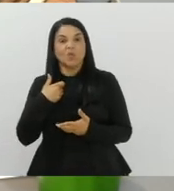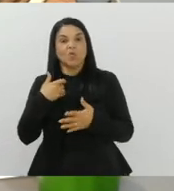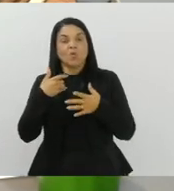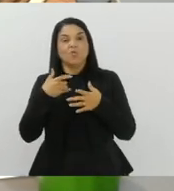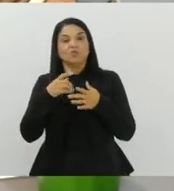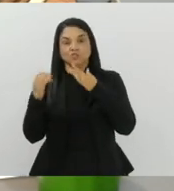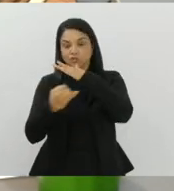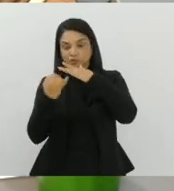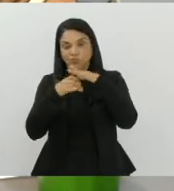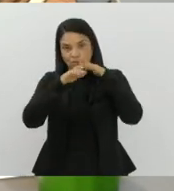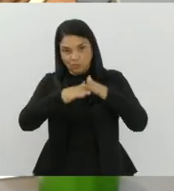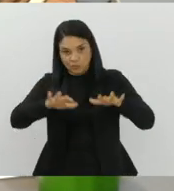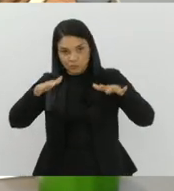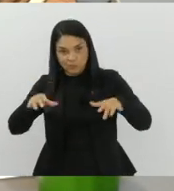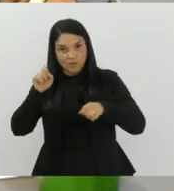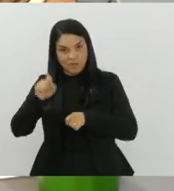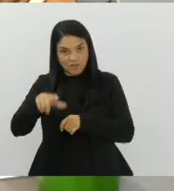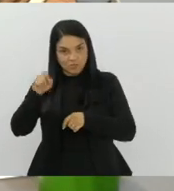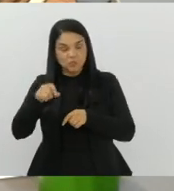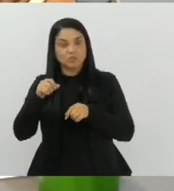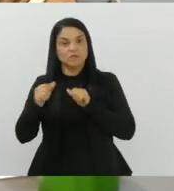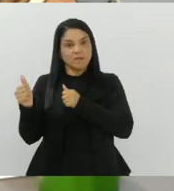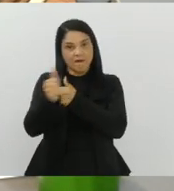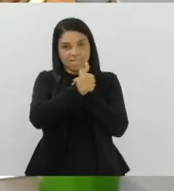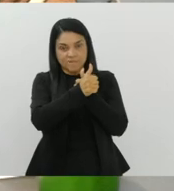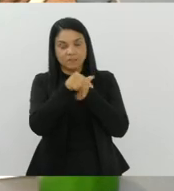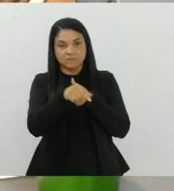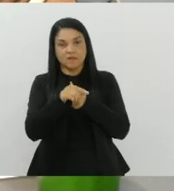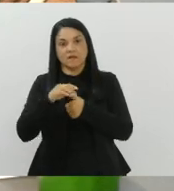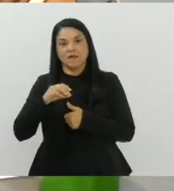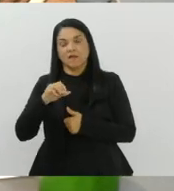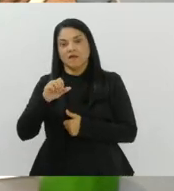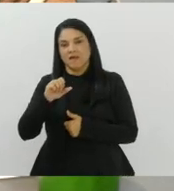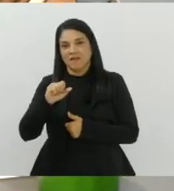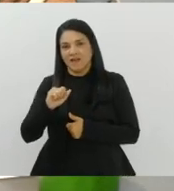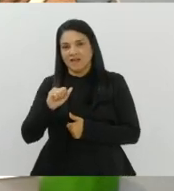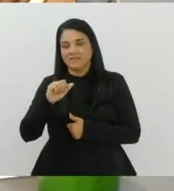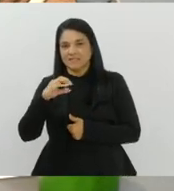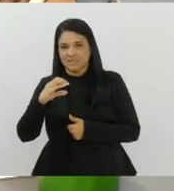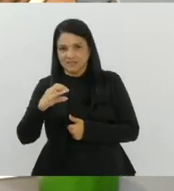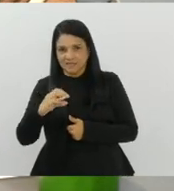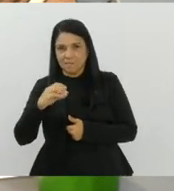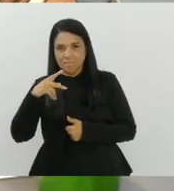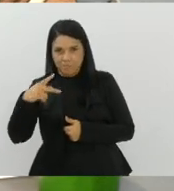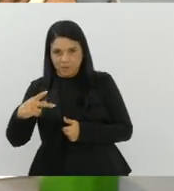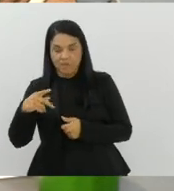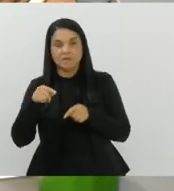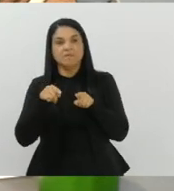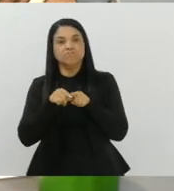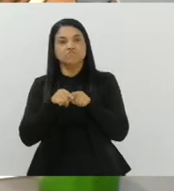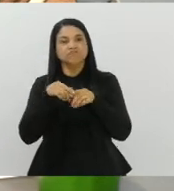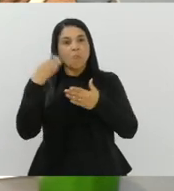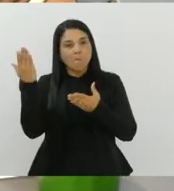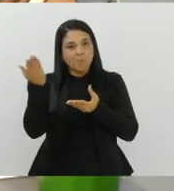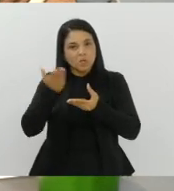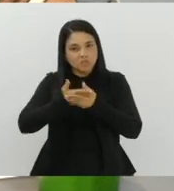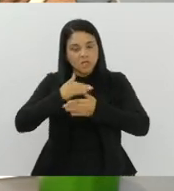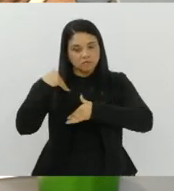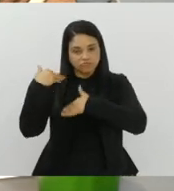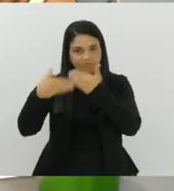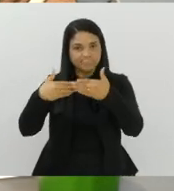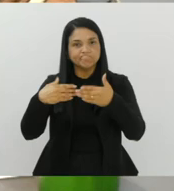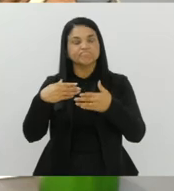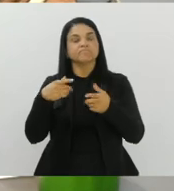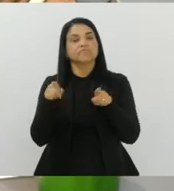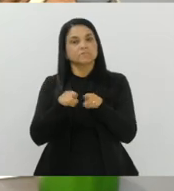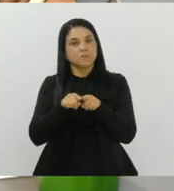está à frente da ACP, onde houve uma reunião do processo que está agora determinado pelo próprio STJ e no qual eu estou à frente